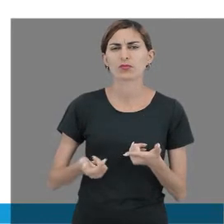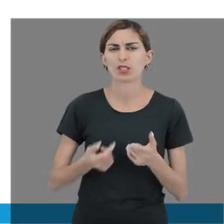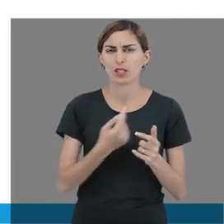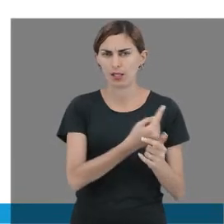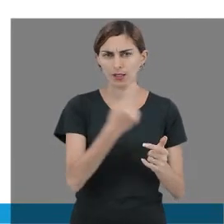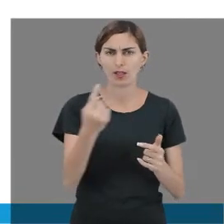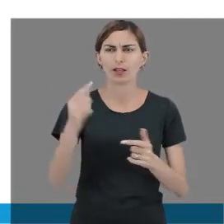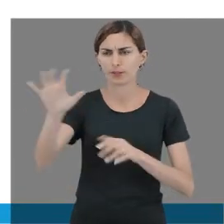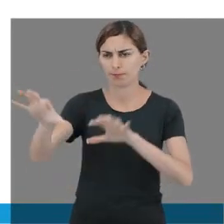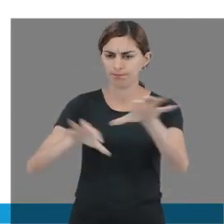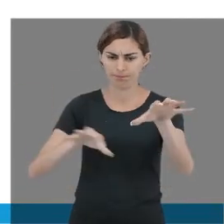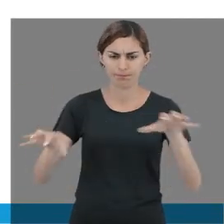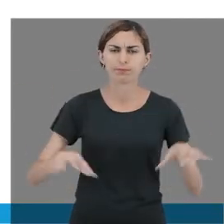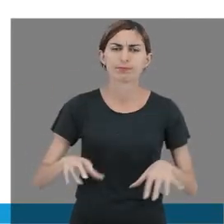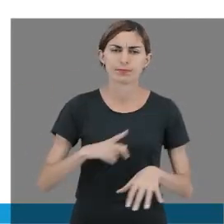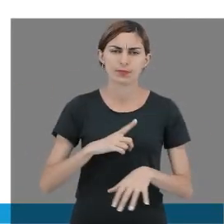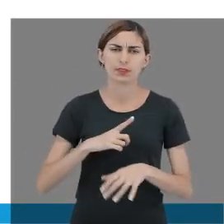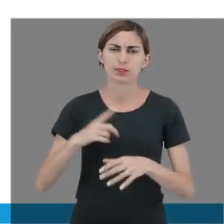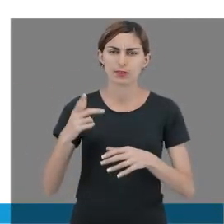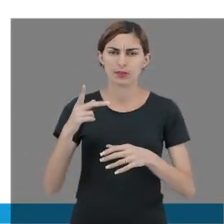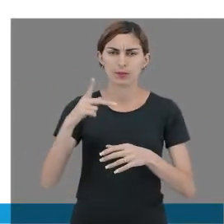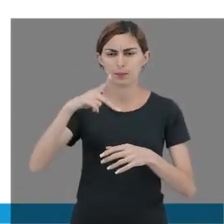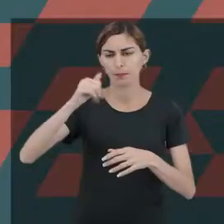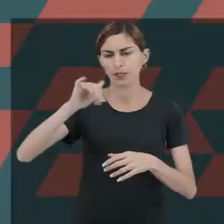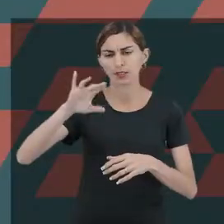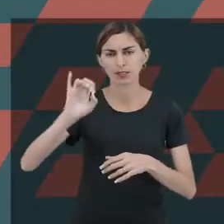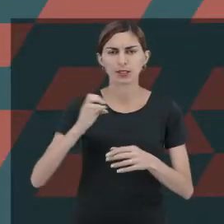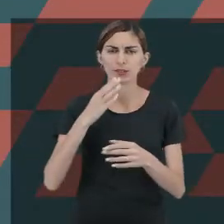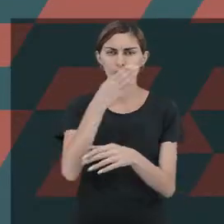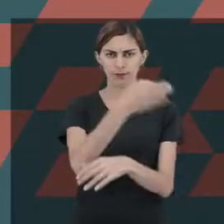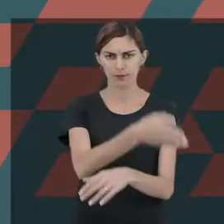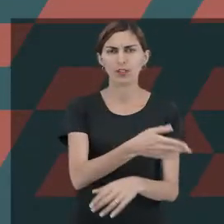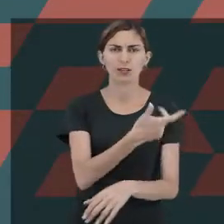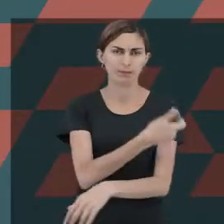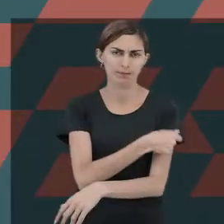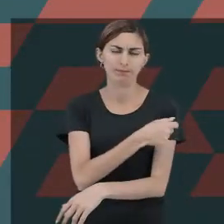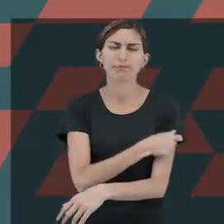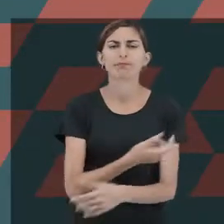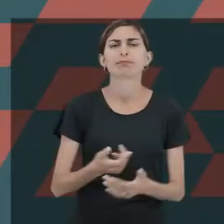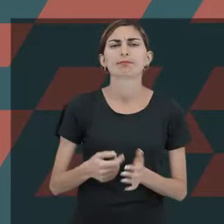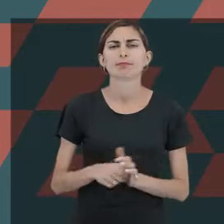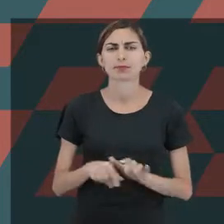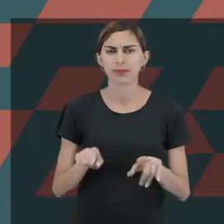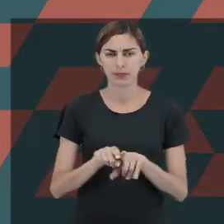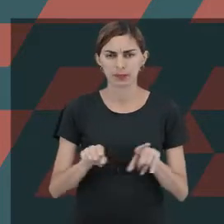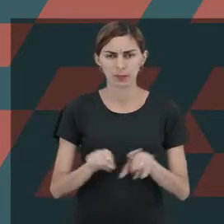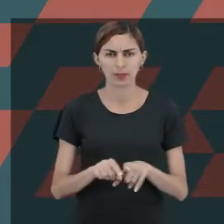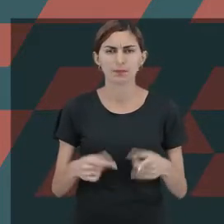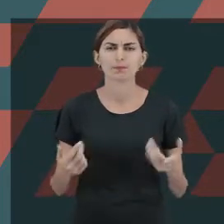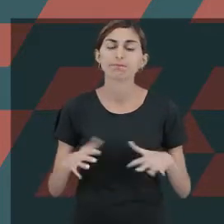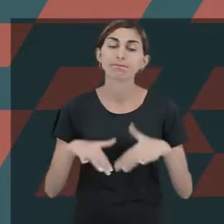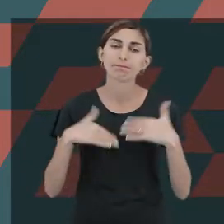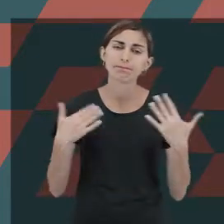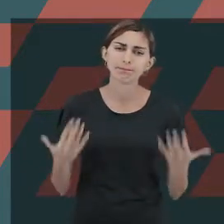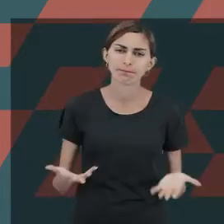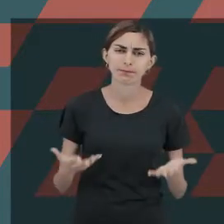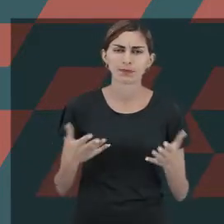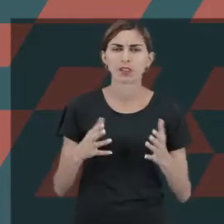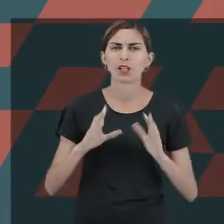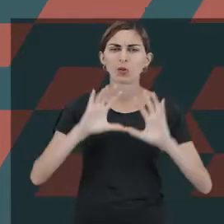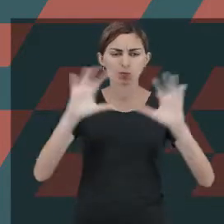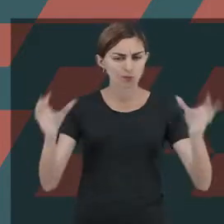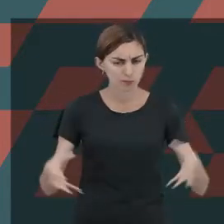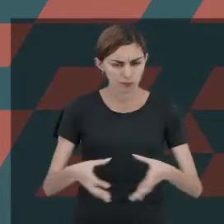independente do Zika vírus, tem um programa especial que aí em cada região tem um CRIA, que os pacientes devem ser encaminhados para poder ser bem